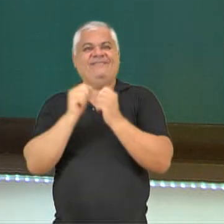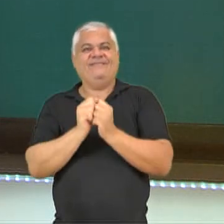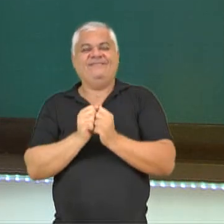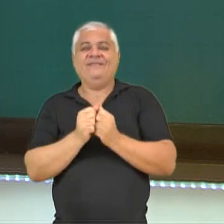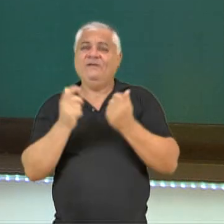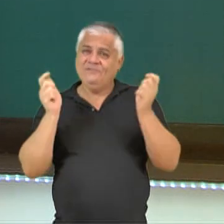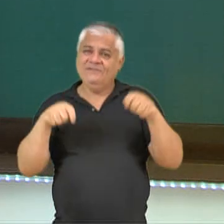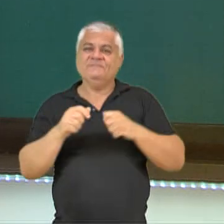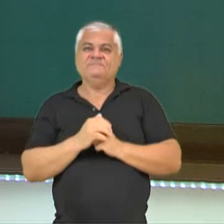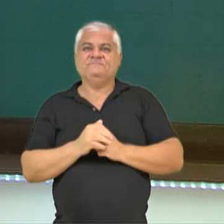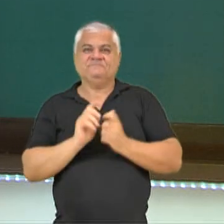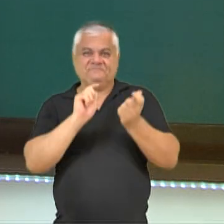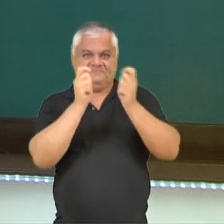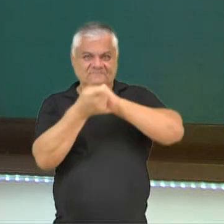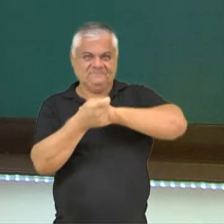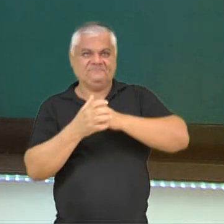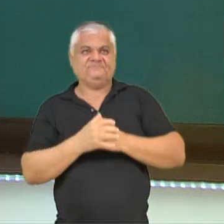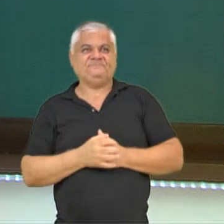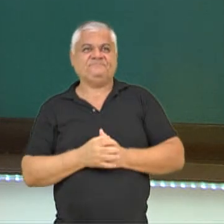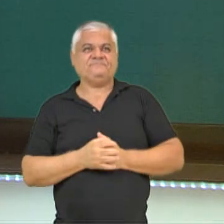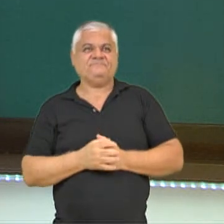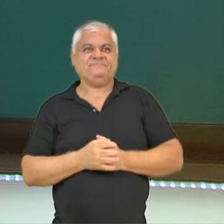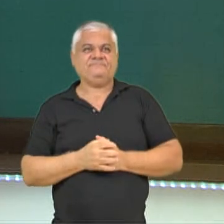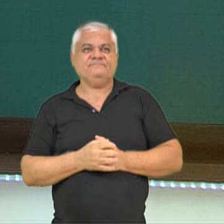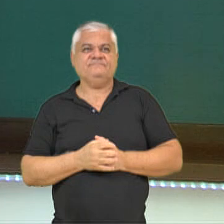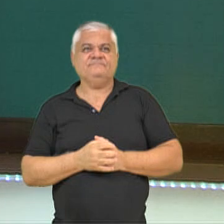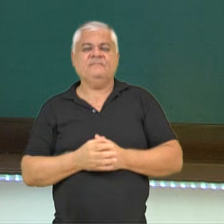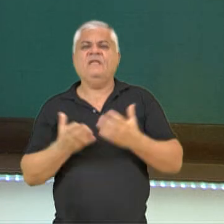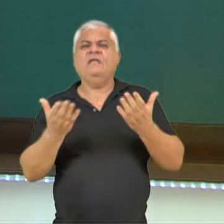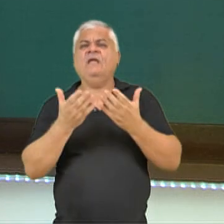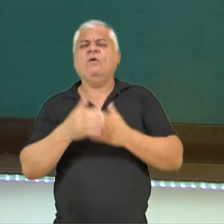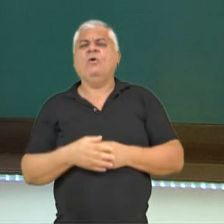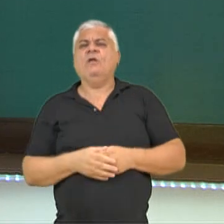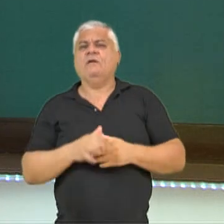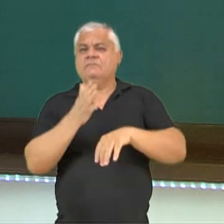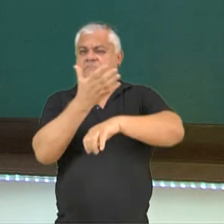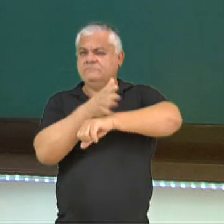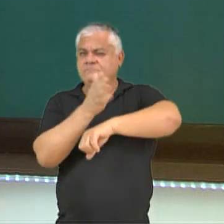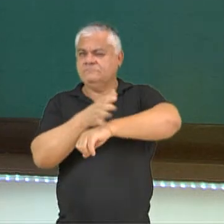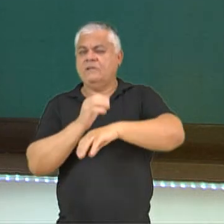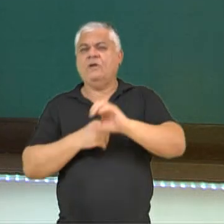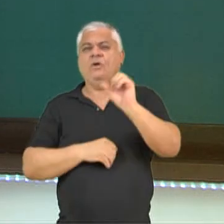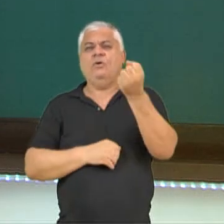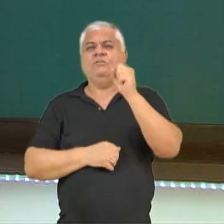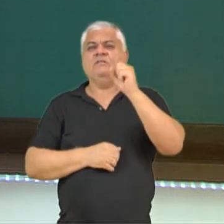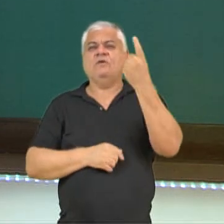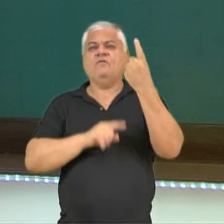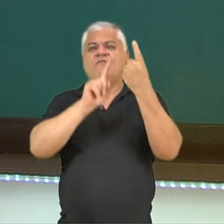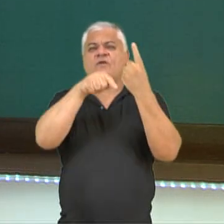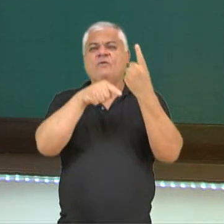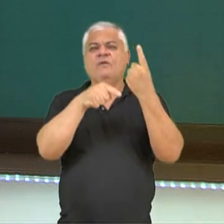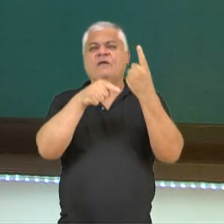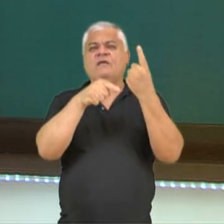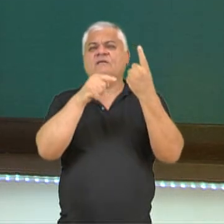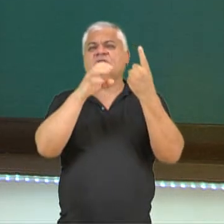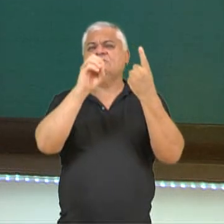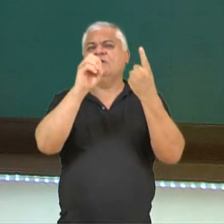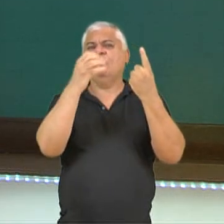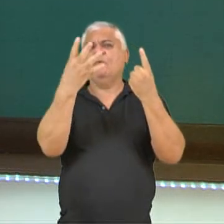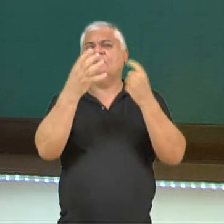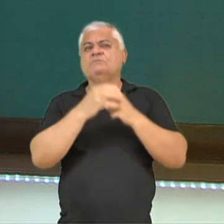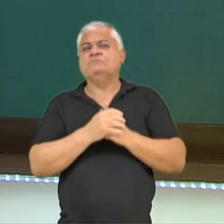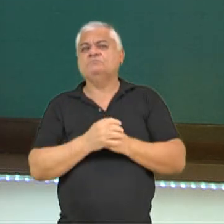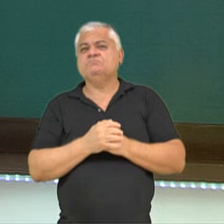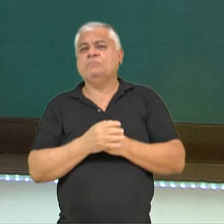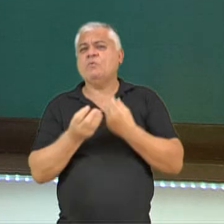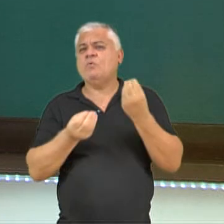nós transformamos, ok? E esse aqui, vamos praticar um pouquinho. 81 elevado a 0,4. Como é que vai ficar esse